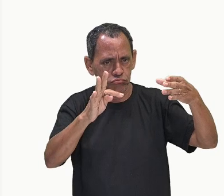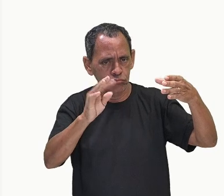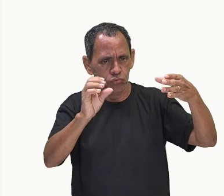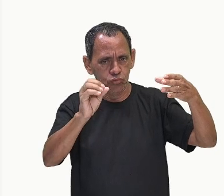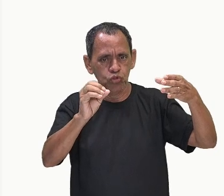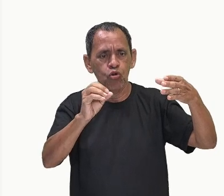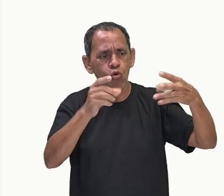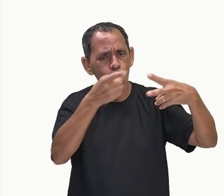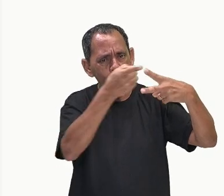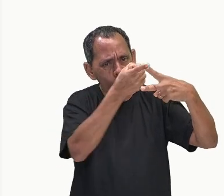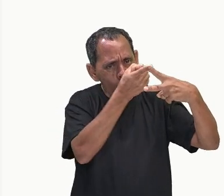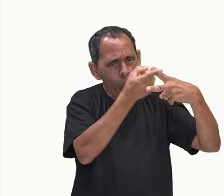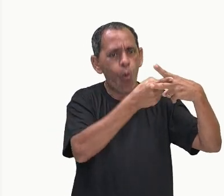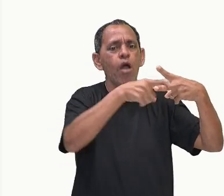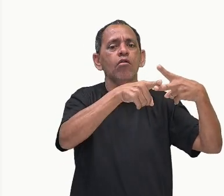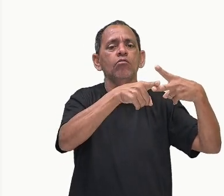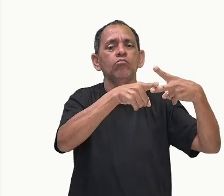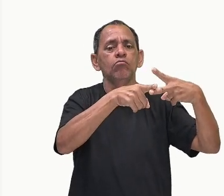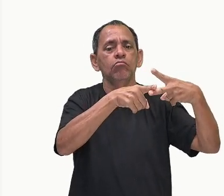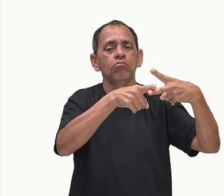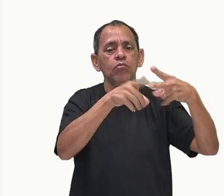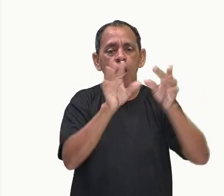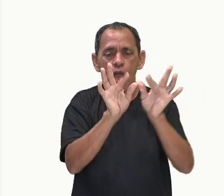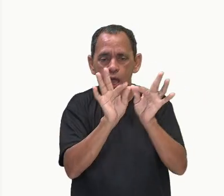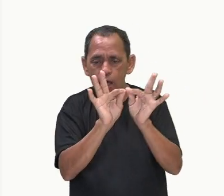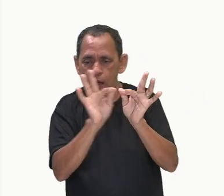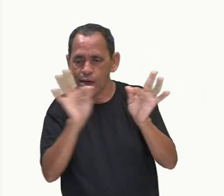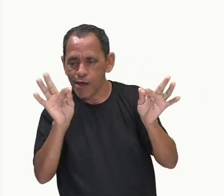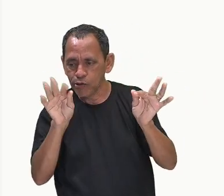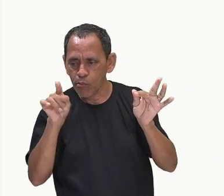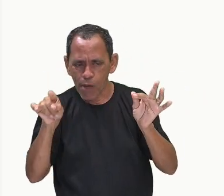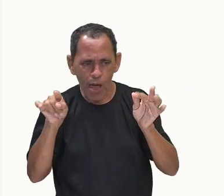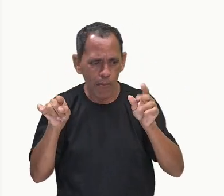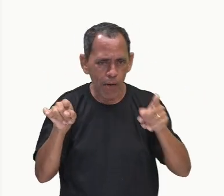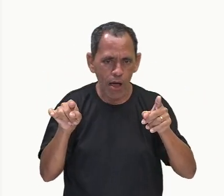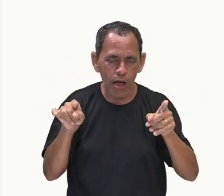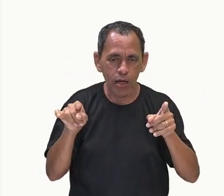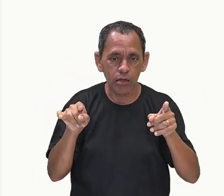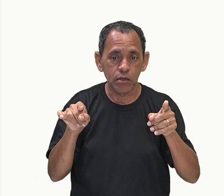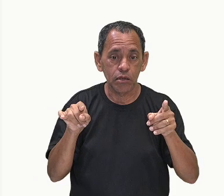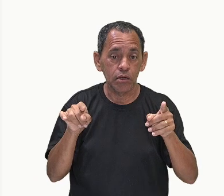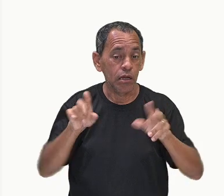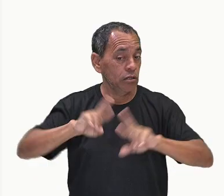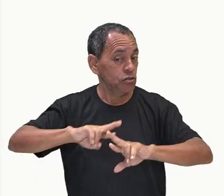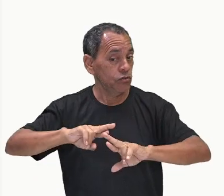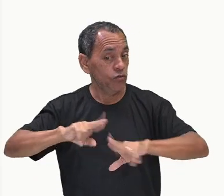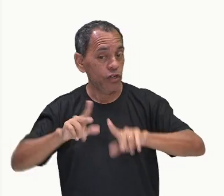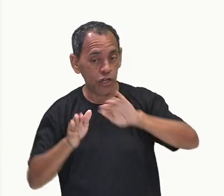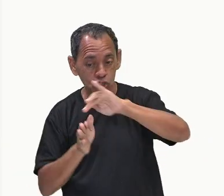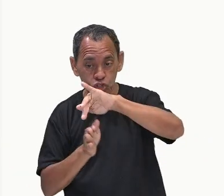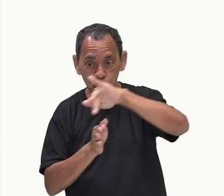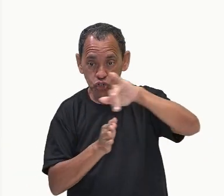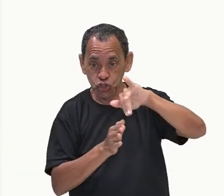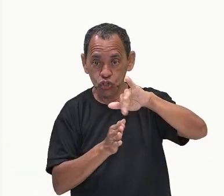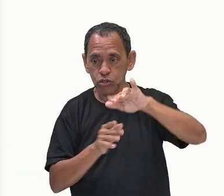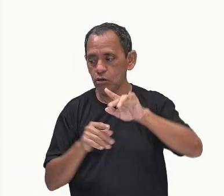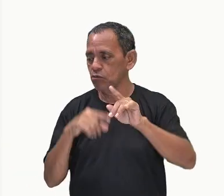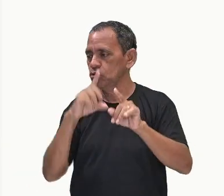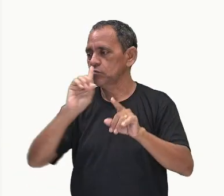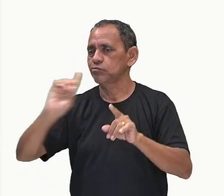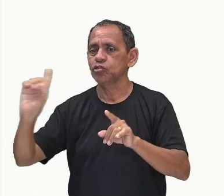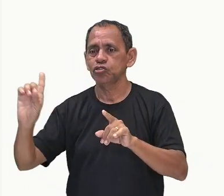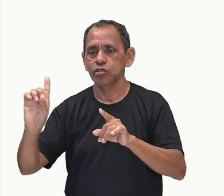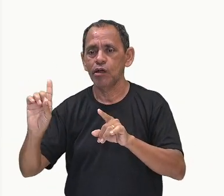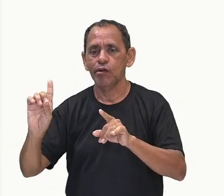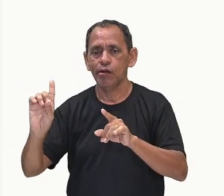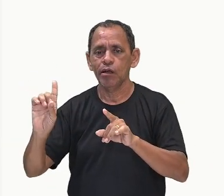Ao contrário do que nós temos na imagem da direita. O ângulo que nós temos aqui não é de